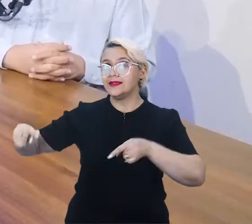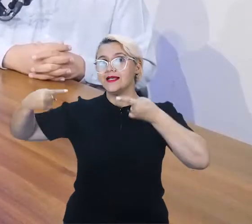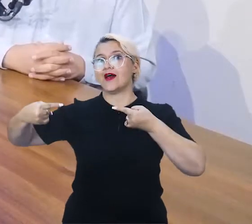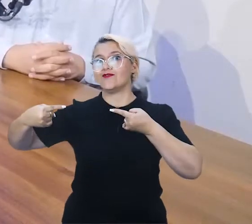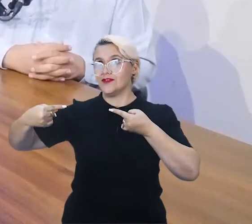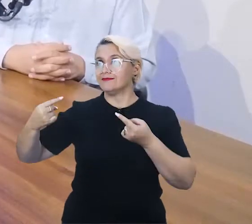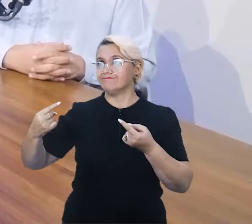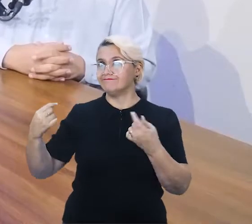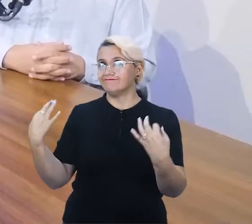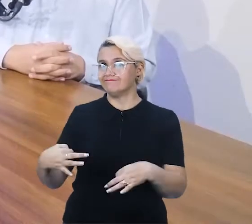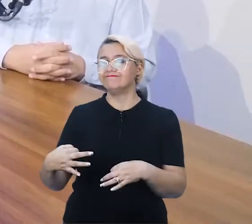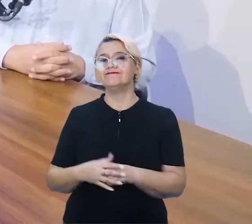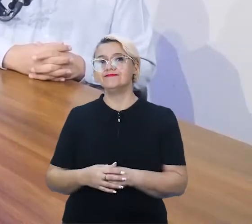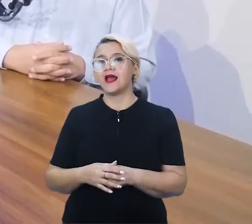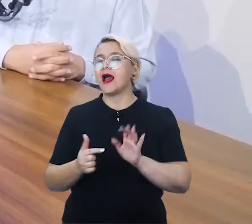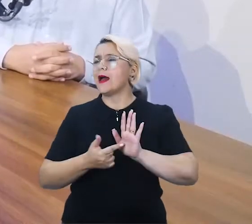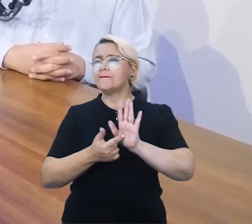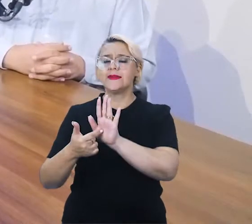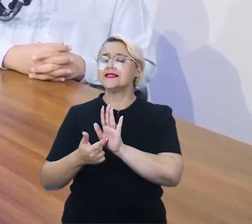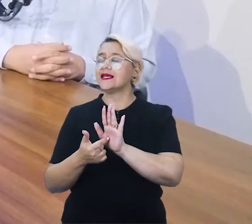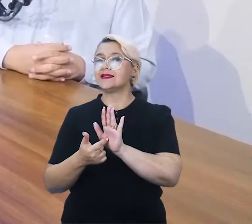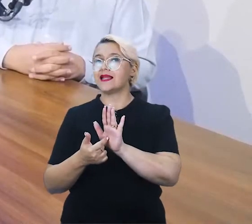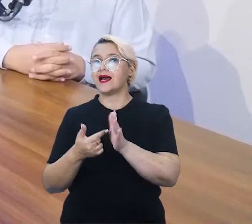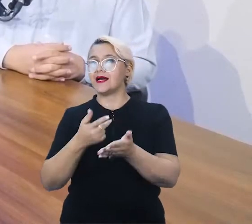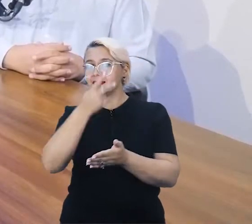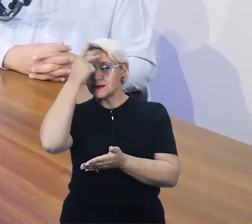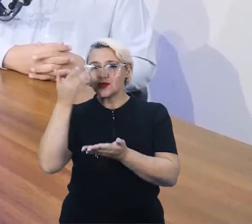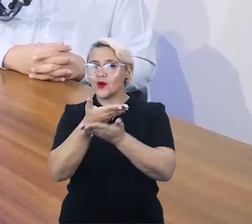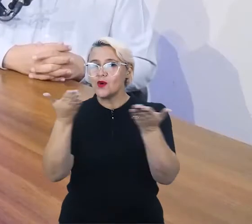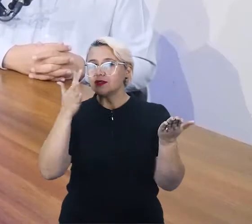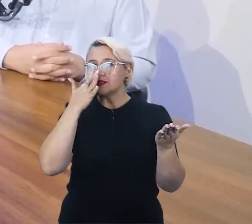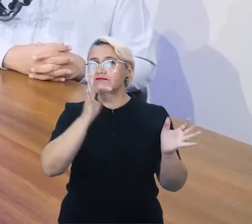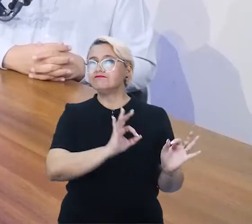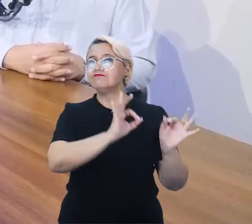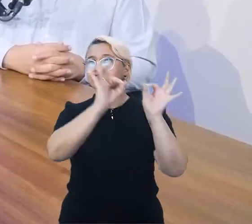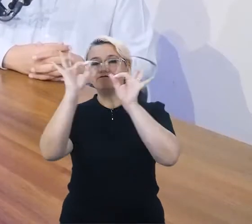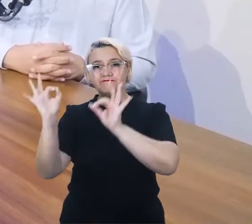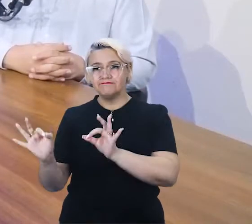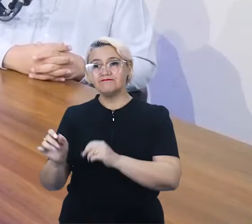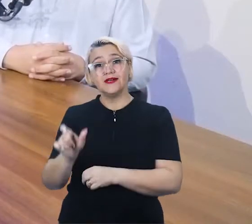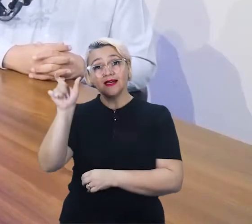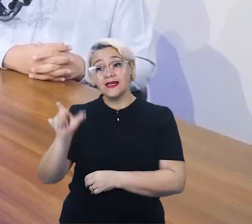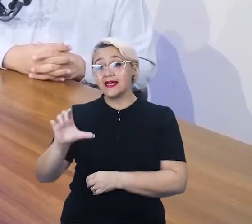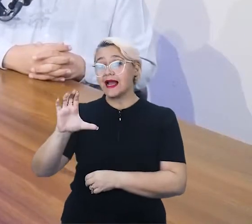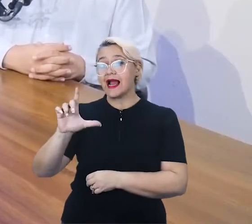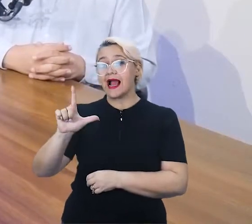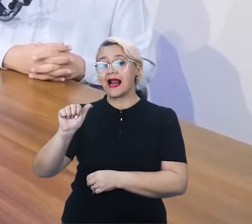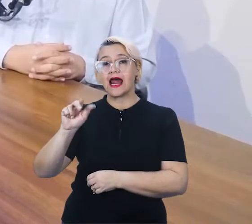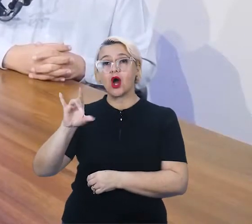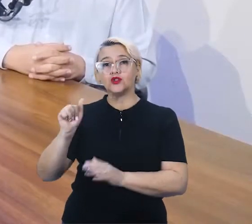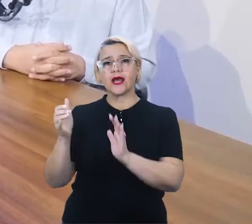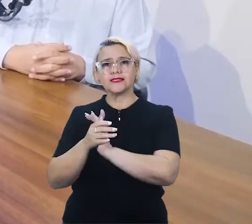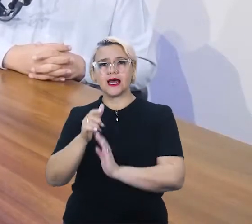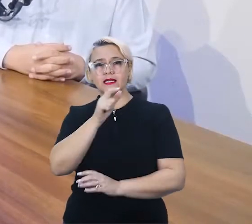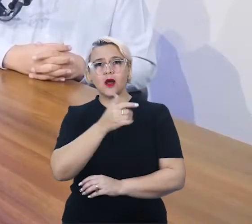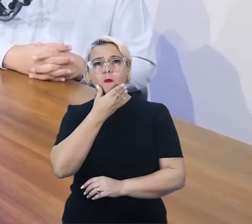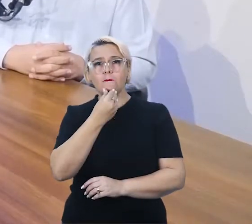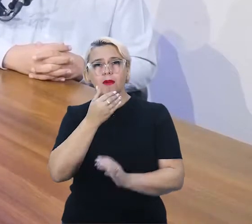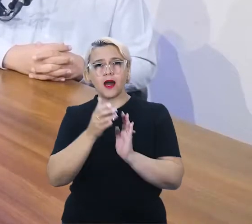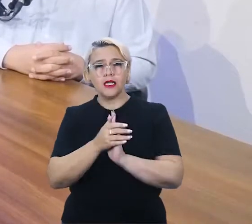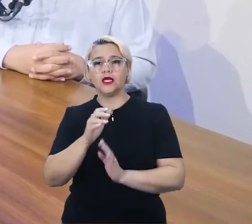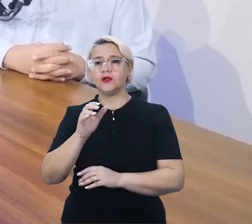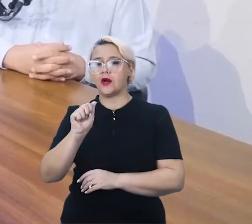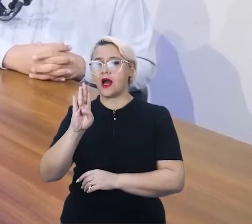desafio, que é apresentar ao público a Cláudia, esposa do Alberto, a mãe